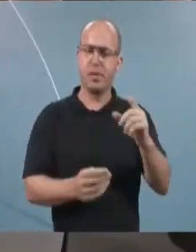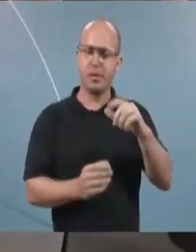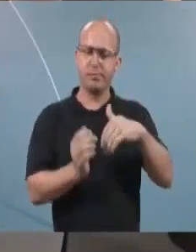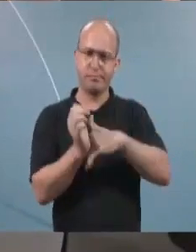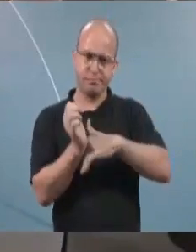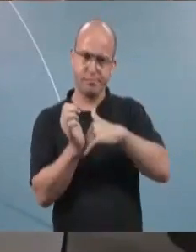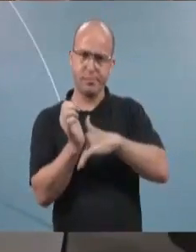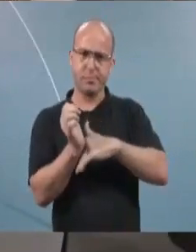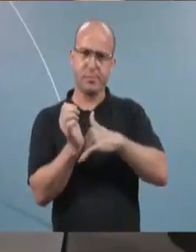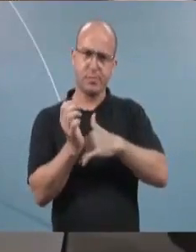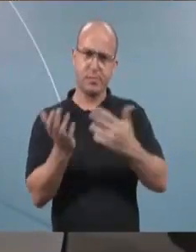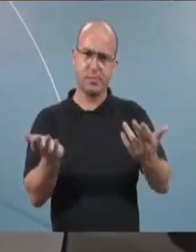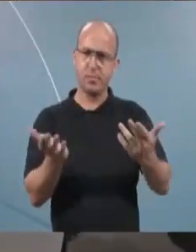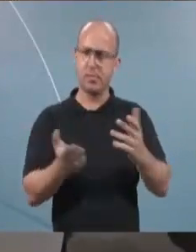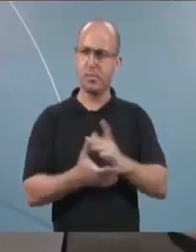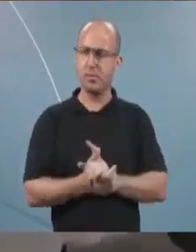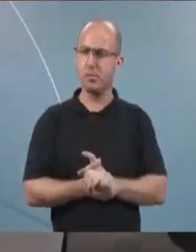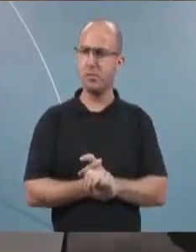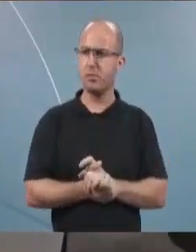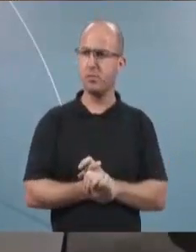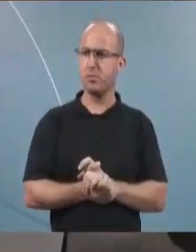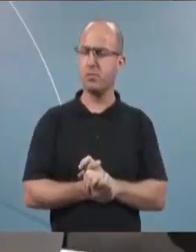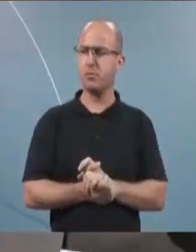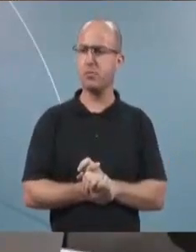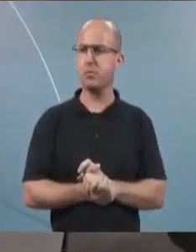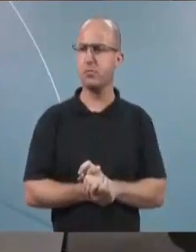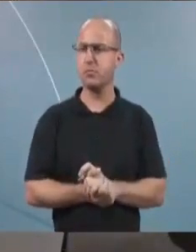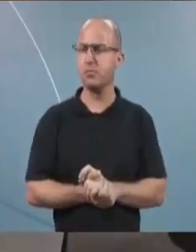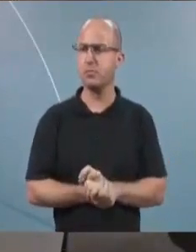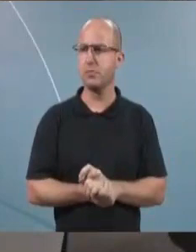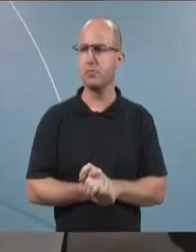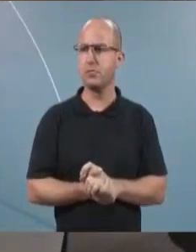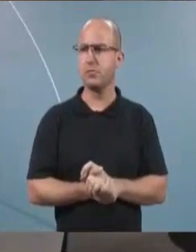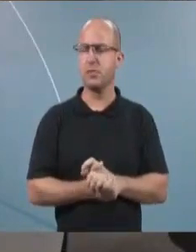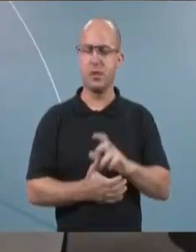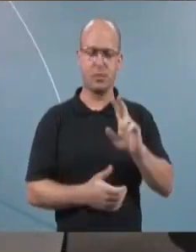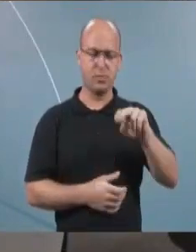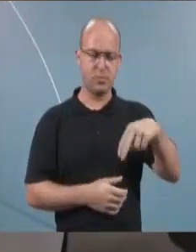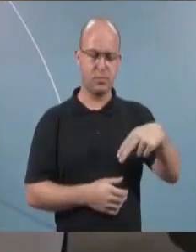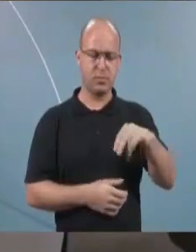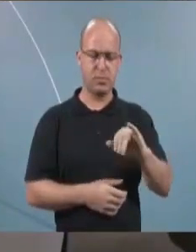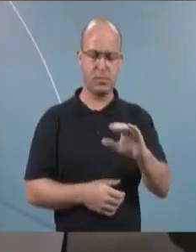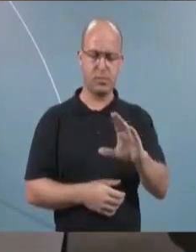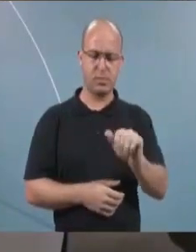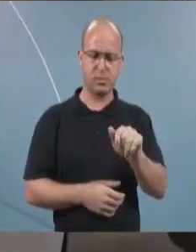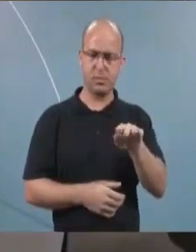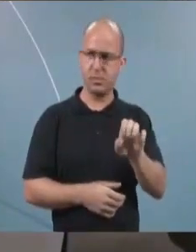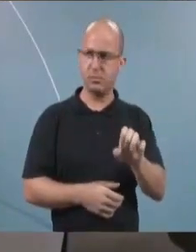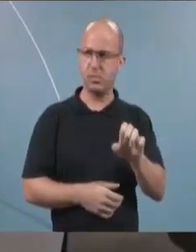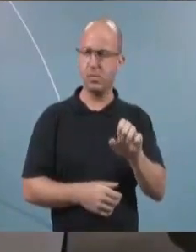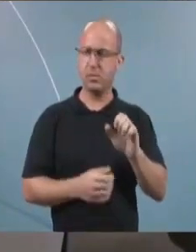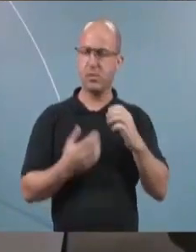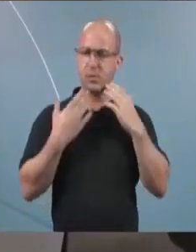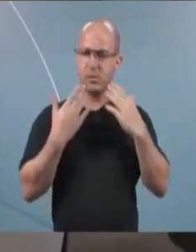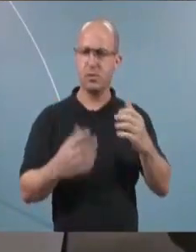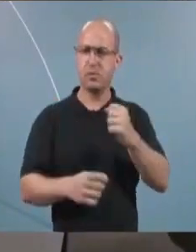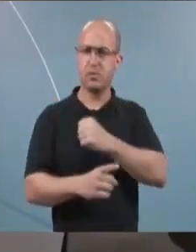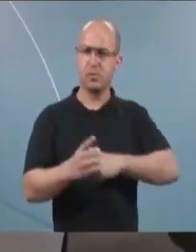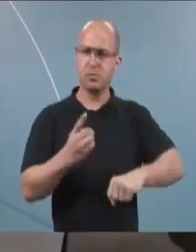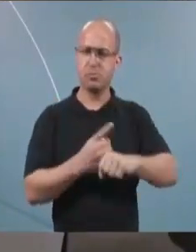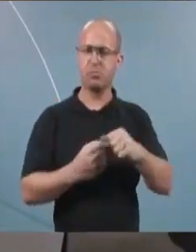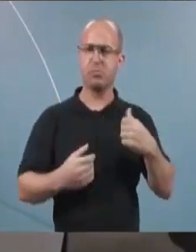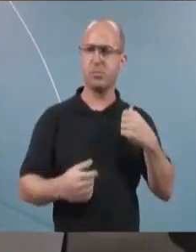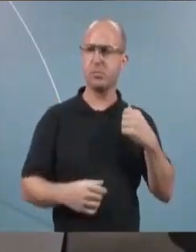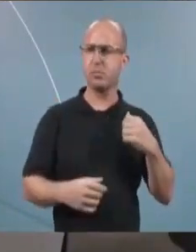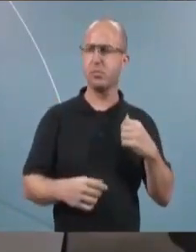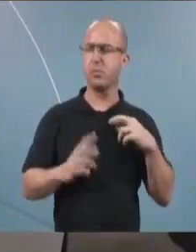secreto Pois uma a Unic tem um sentido social e humano